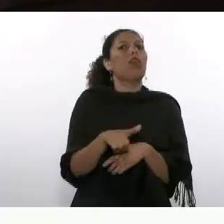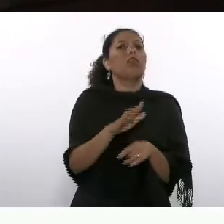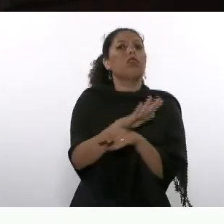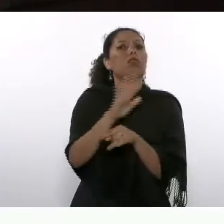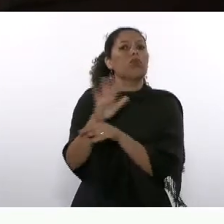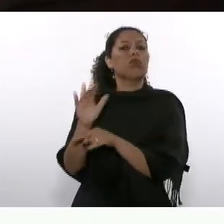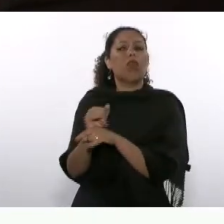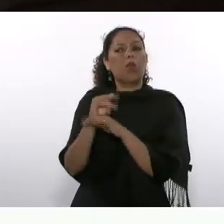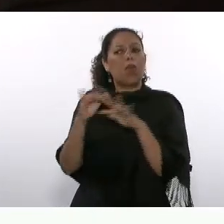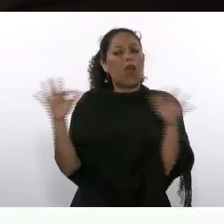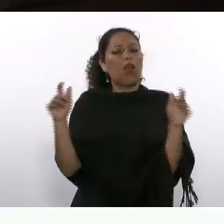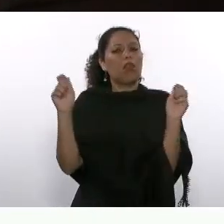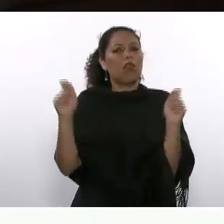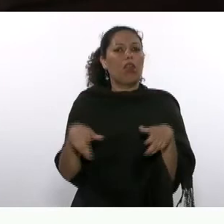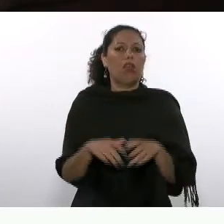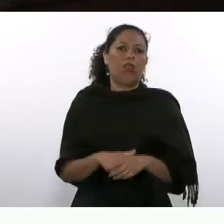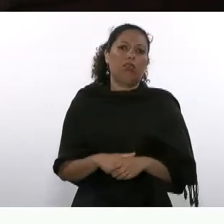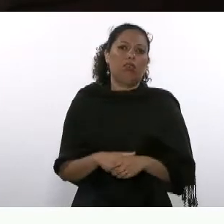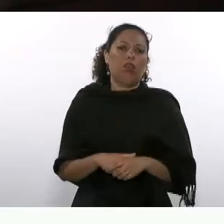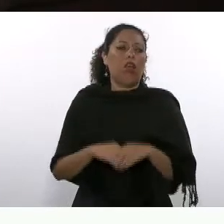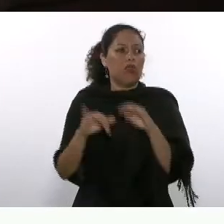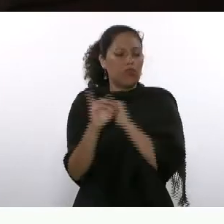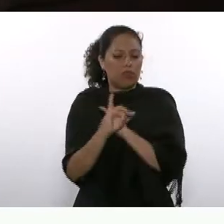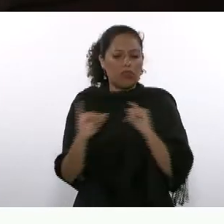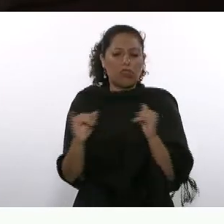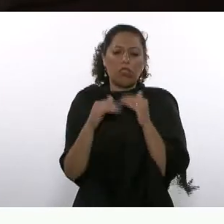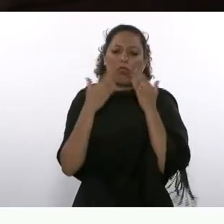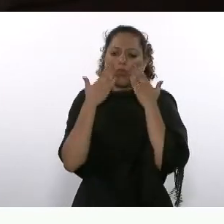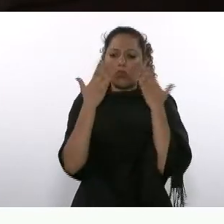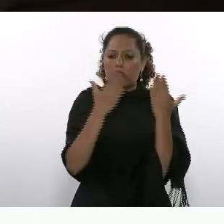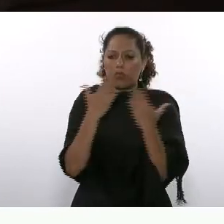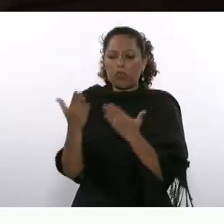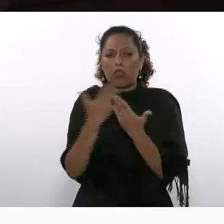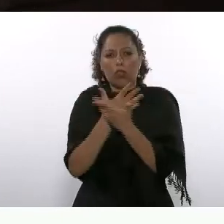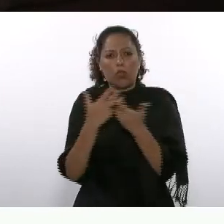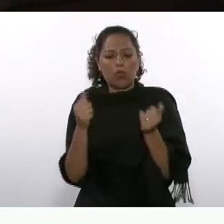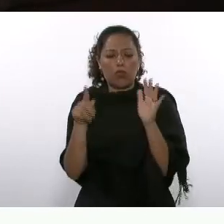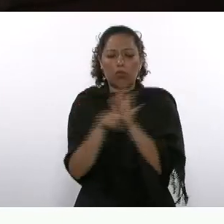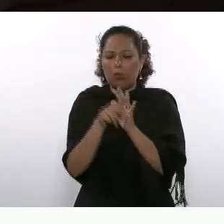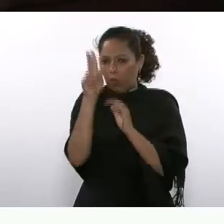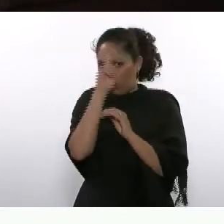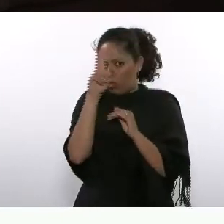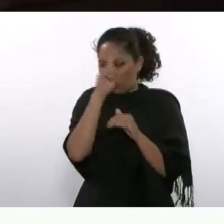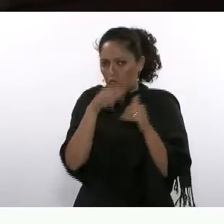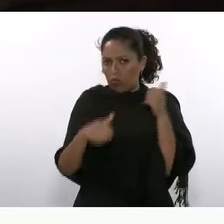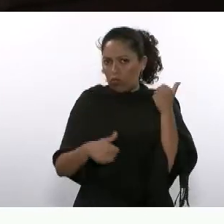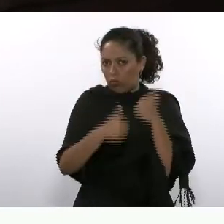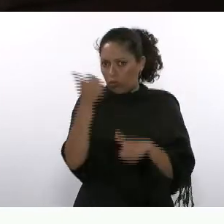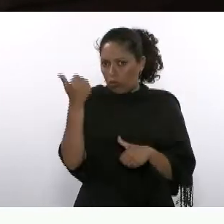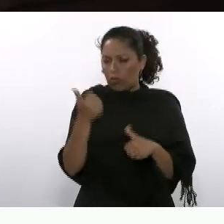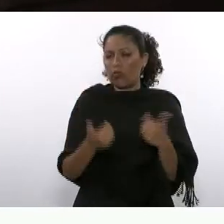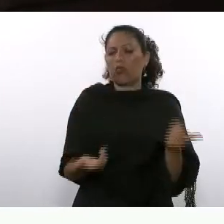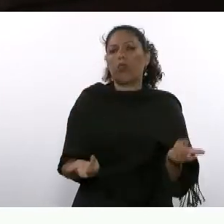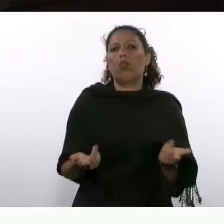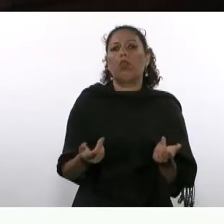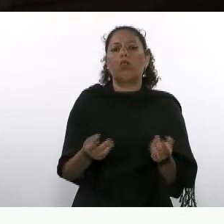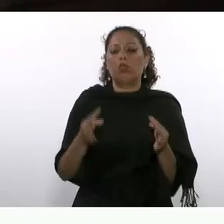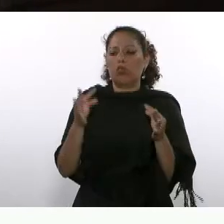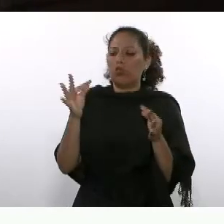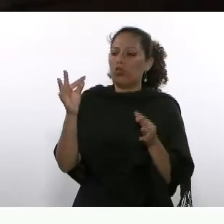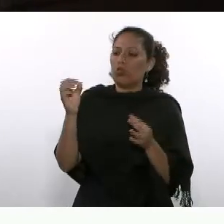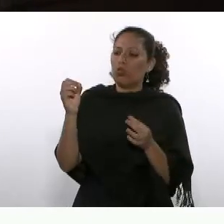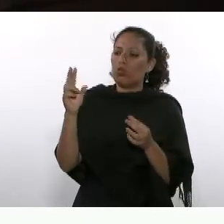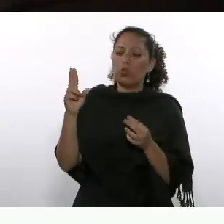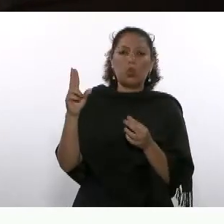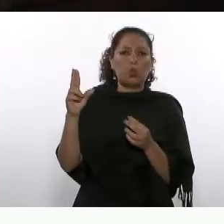termos de oferta de acervo para o museu, para a visita do tour guiado, né, e